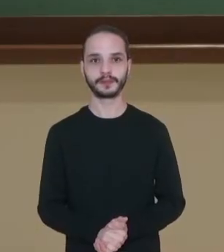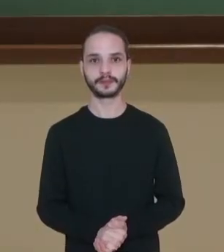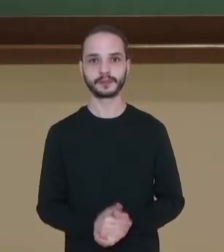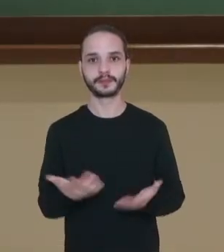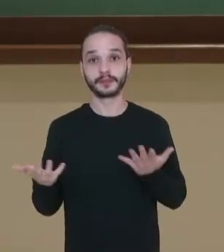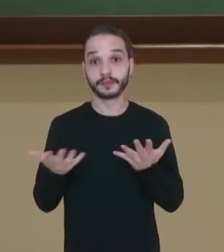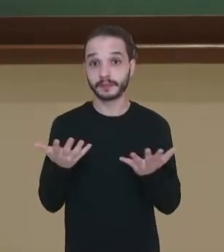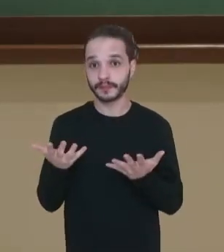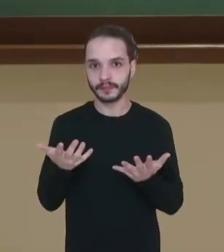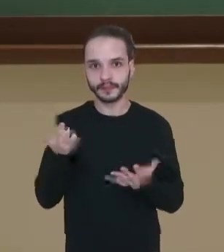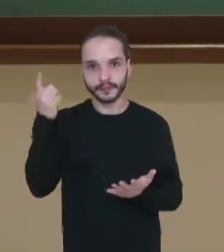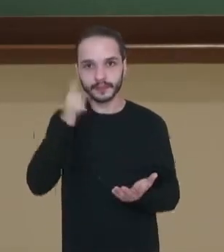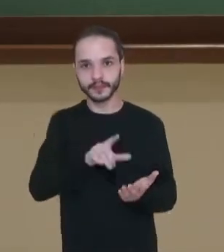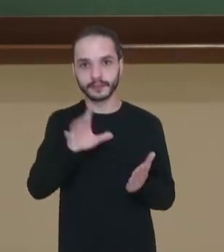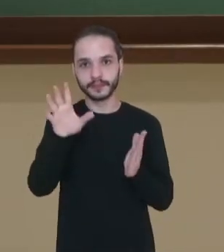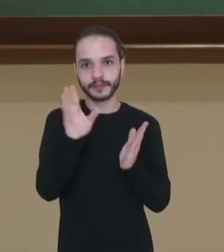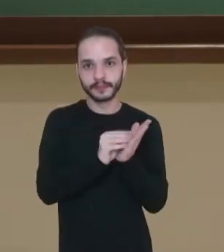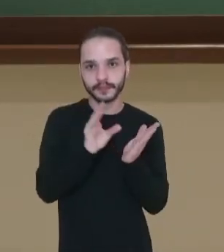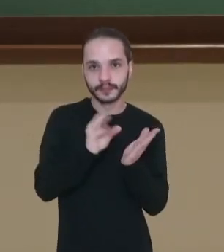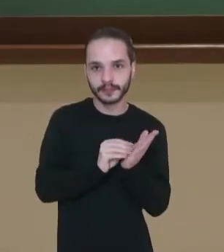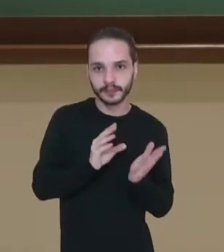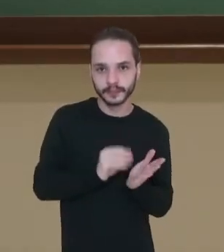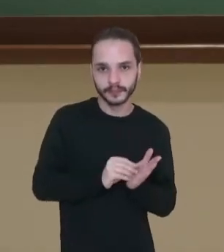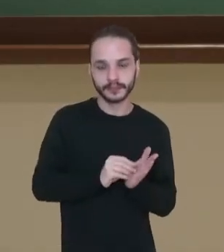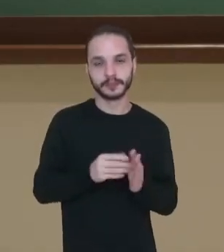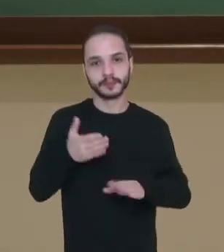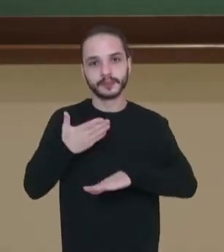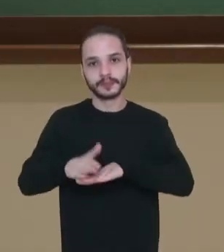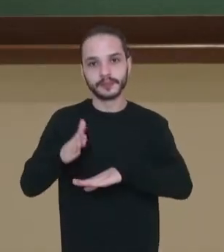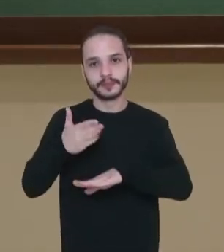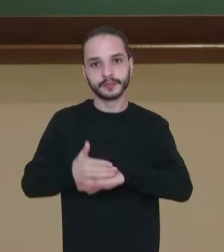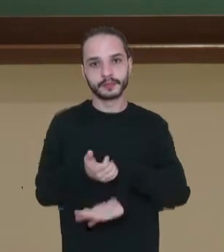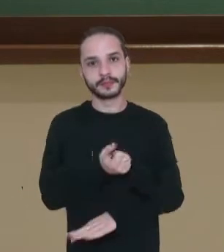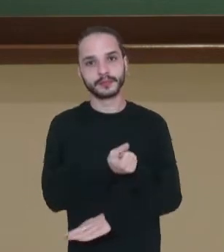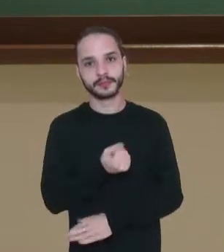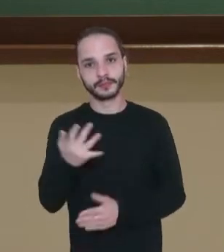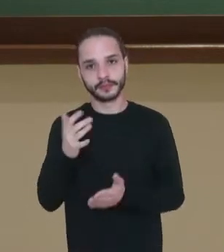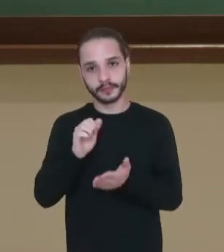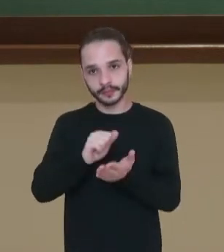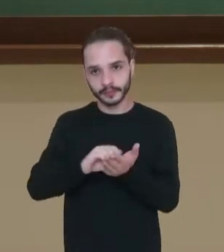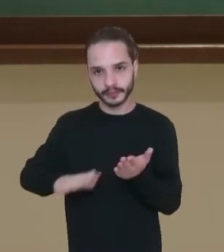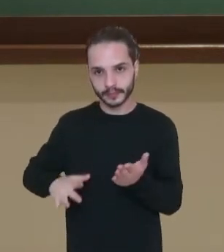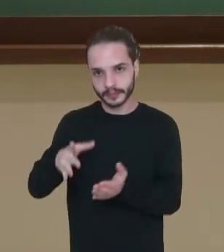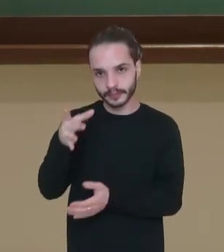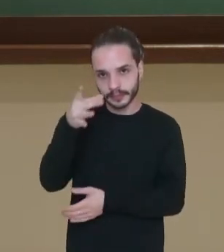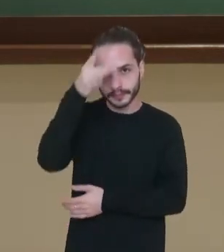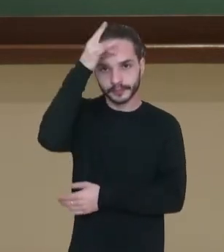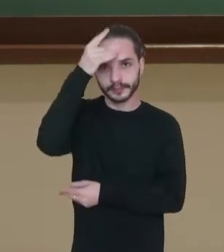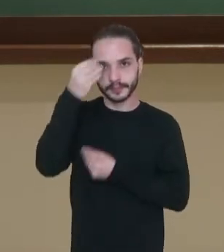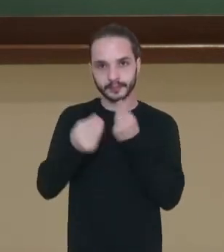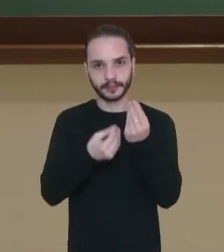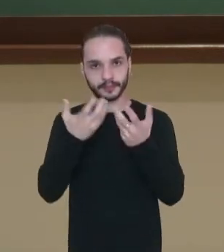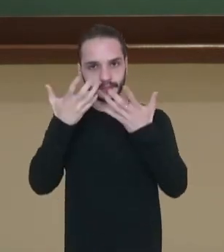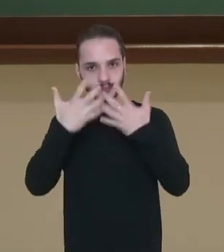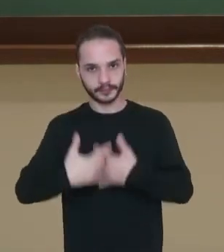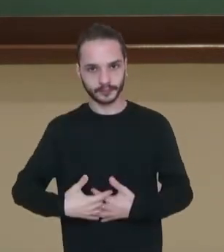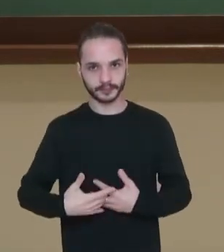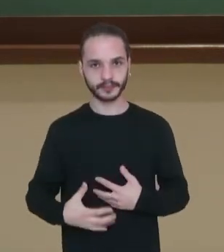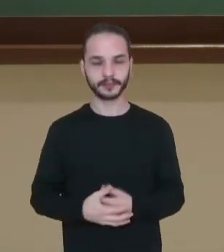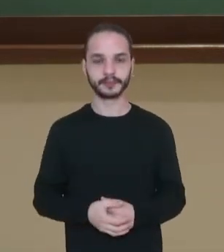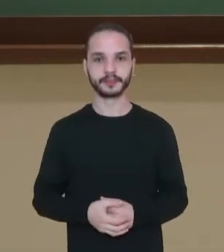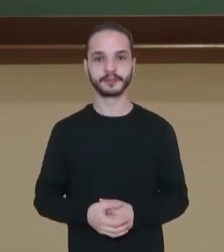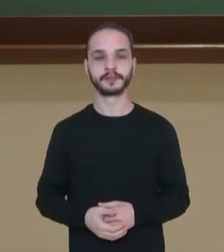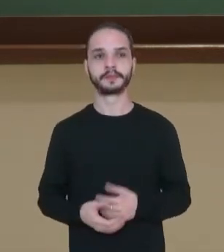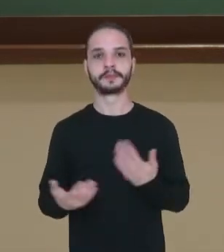E aí, pessoal, anotaram? Vamos treinar aí, fazer algumas atividades para a gente fixar melhor como que pode funcionar isso? Vejam,